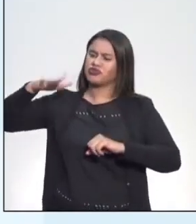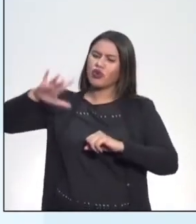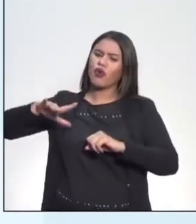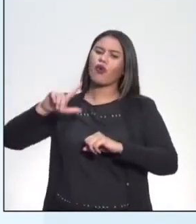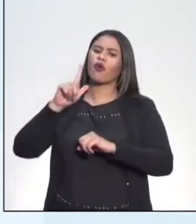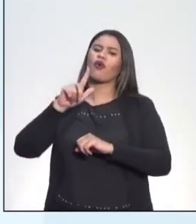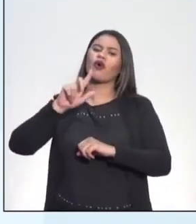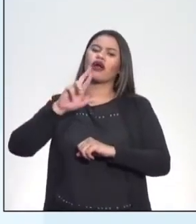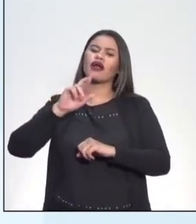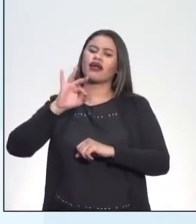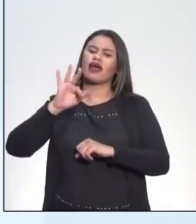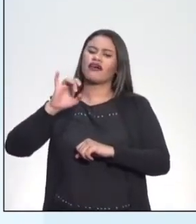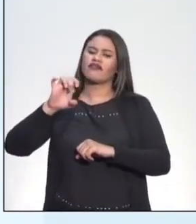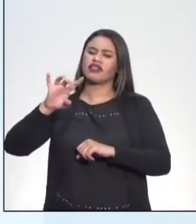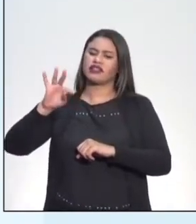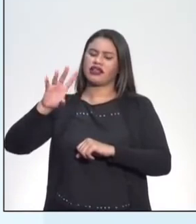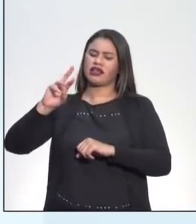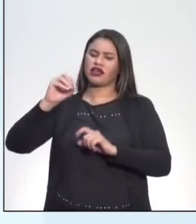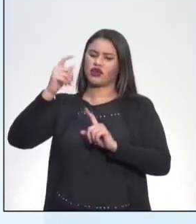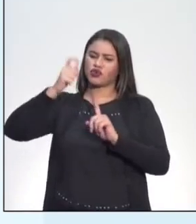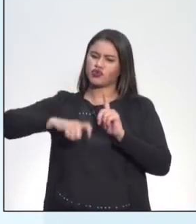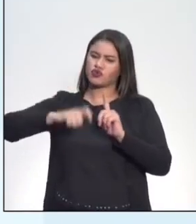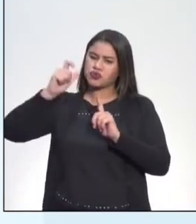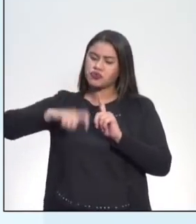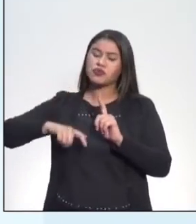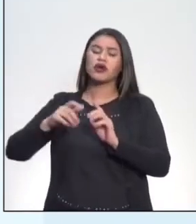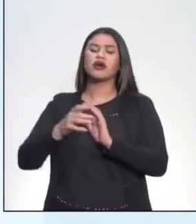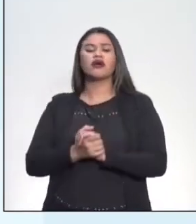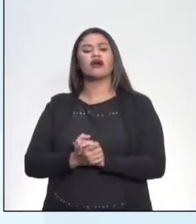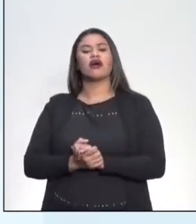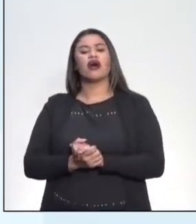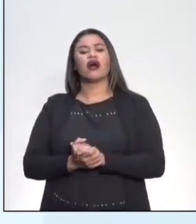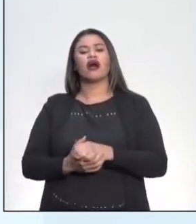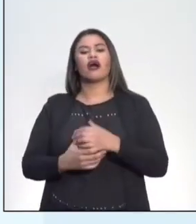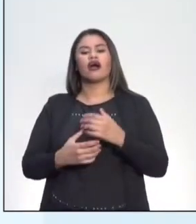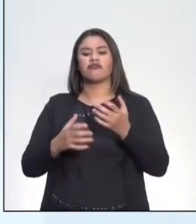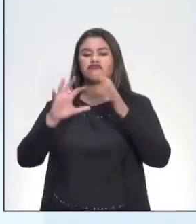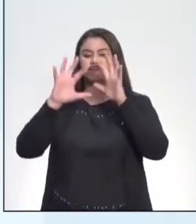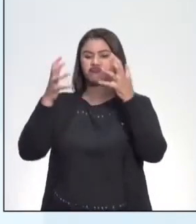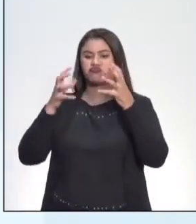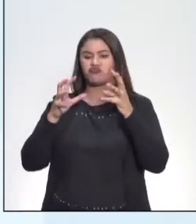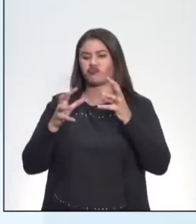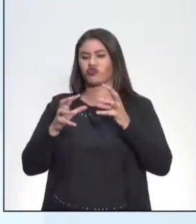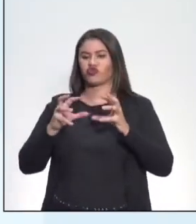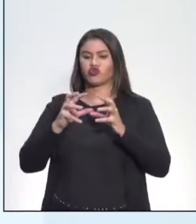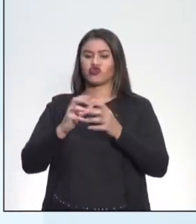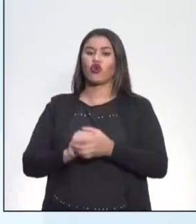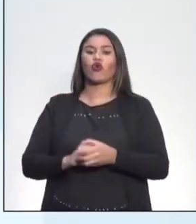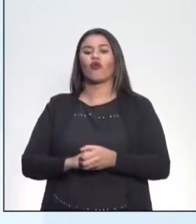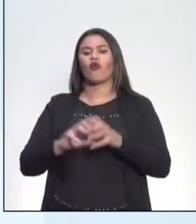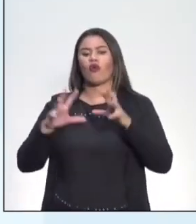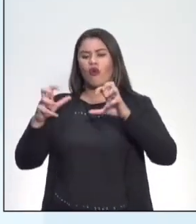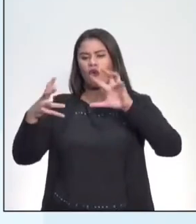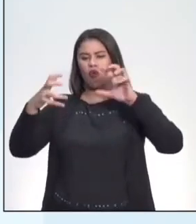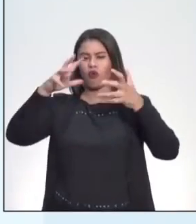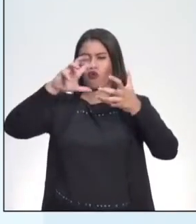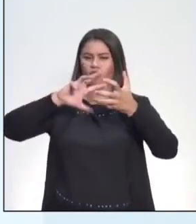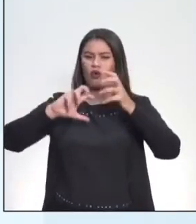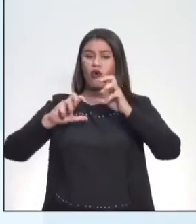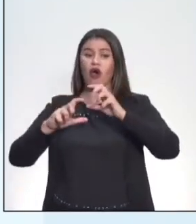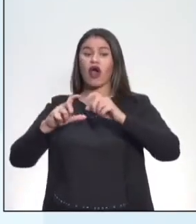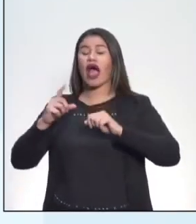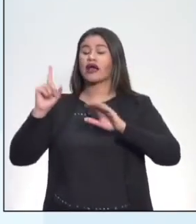Tá? Aí, tomando por base o que esse artista que você escolheu pensa sobre arte e a importância da